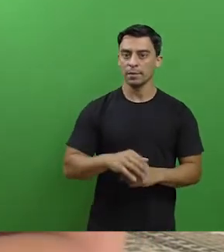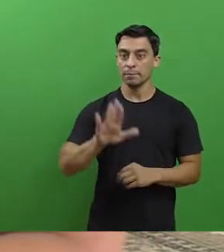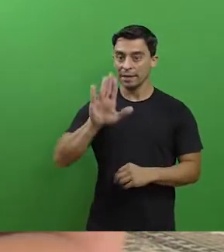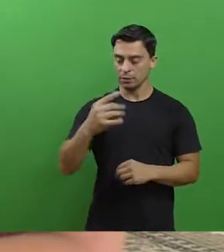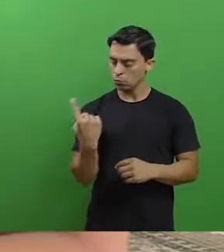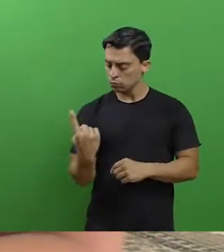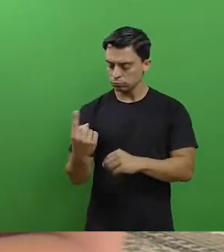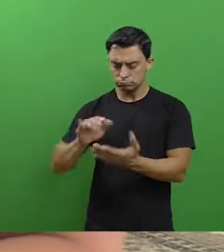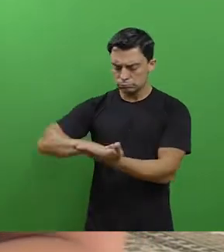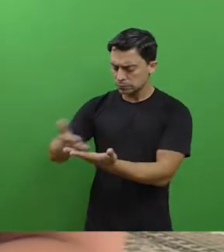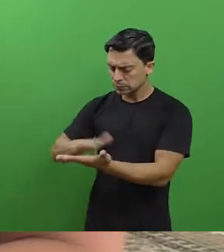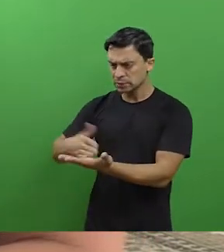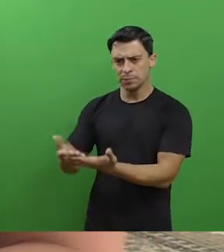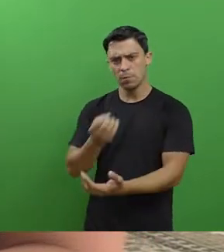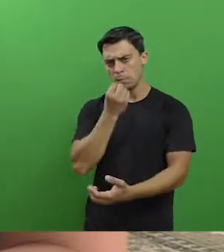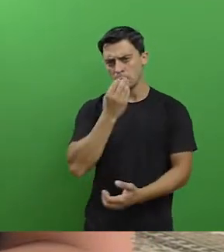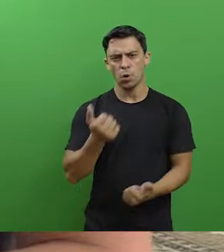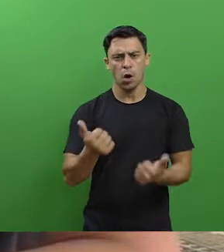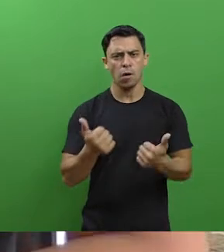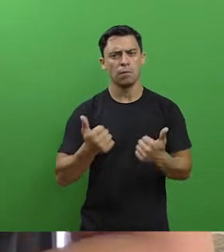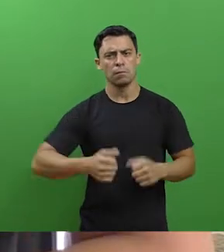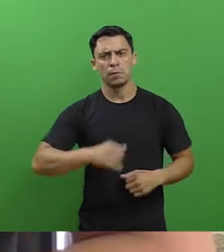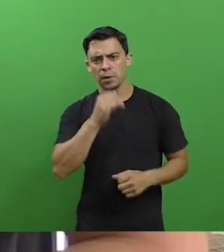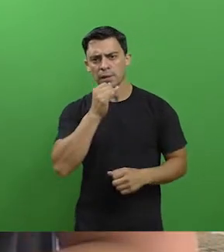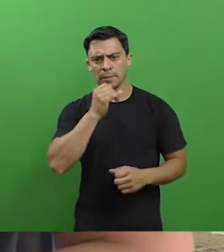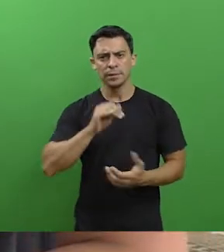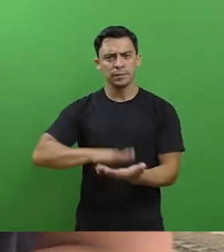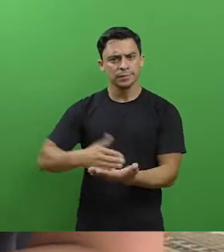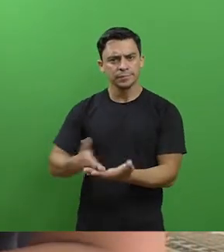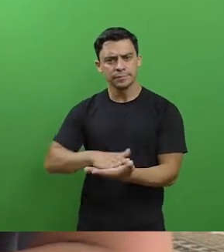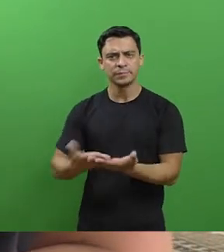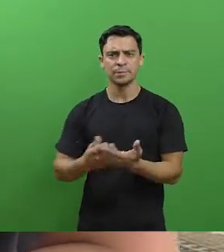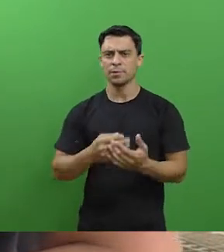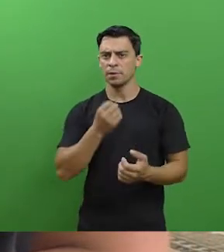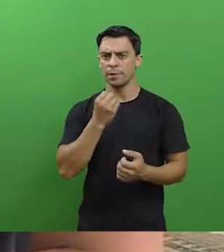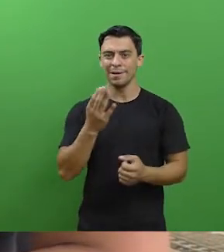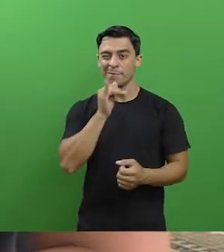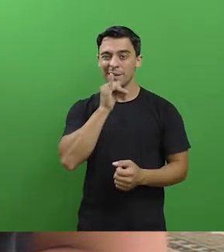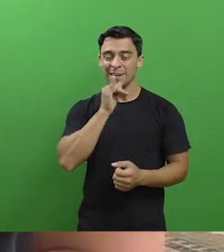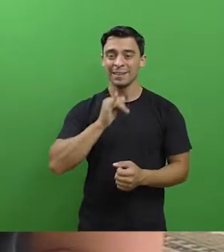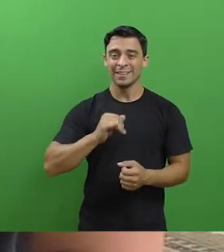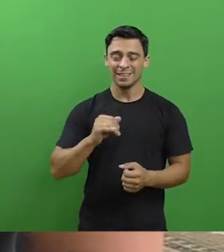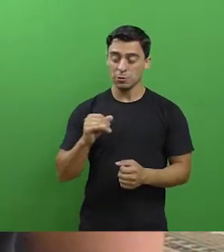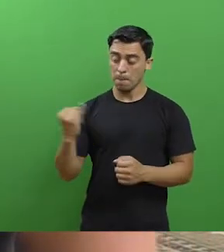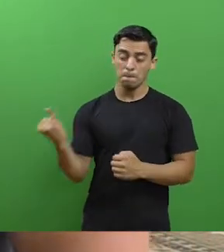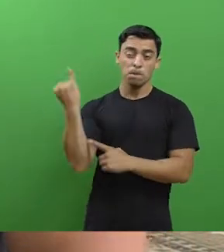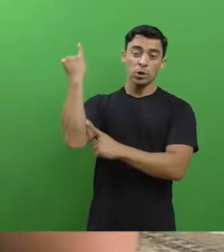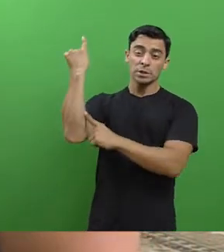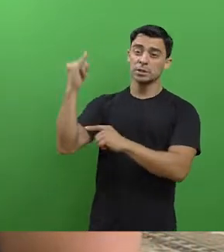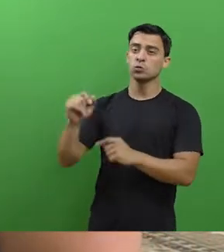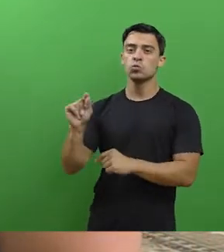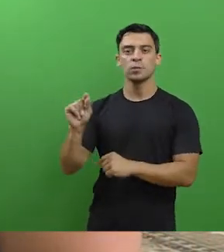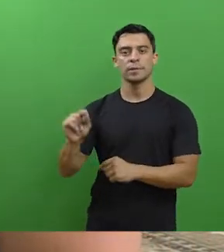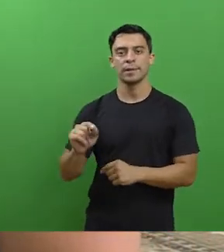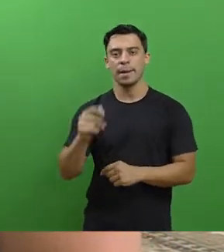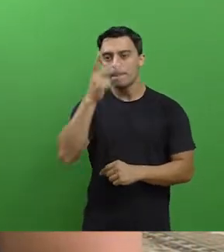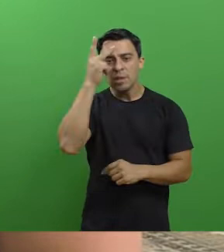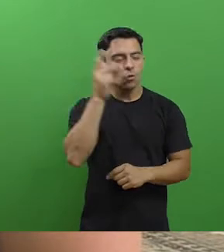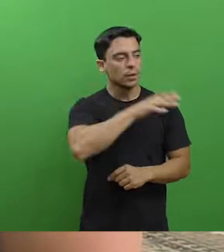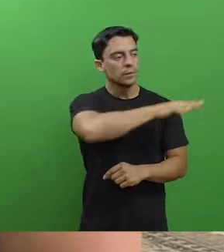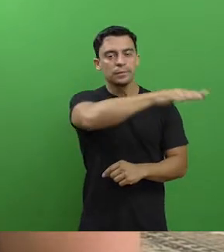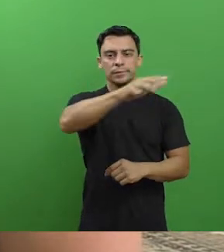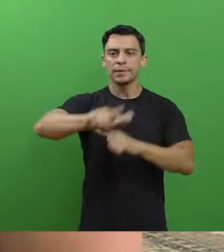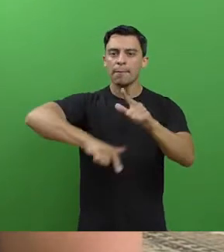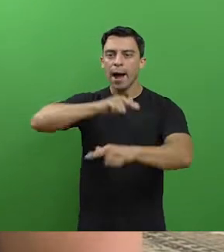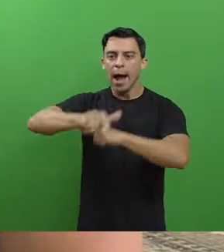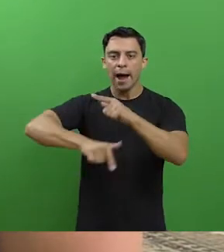dizer, um intérprete está dentro da instituição. Mas é importantíssimo também, não só o intérprete, mas os funcionários dentro da instituição